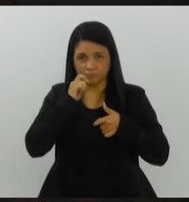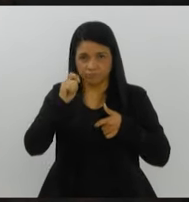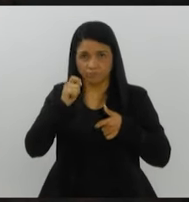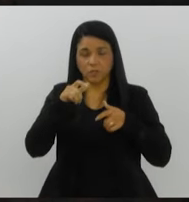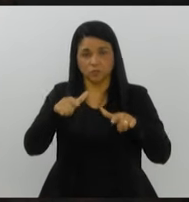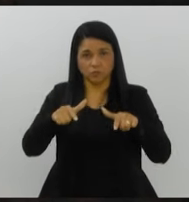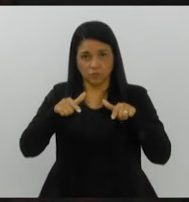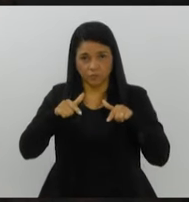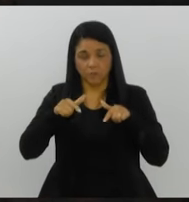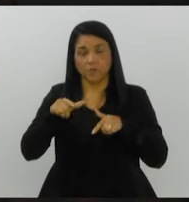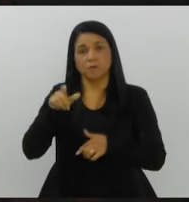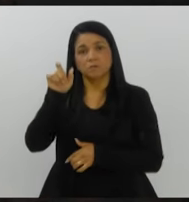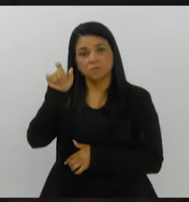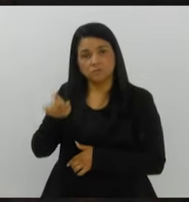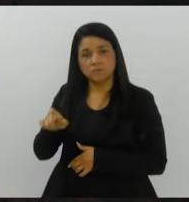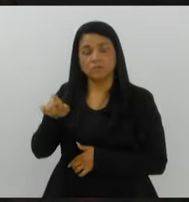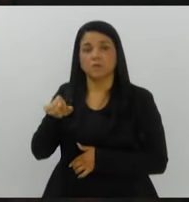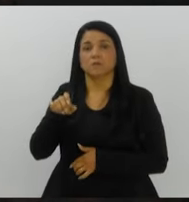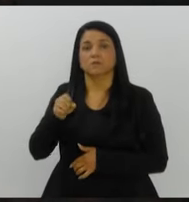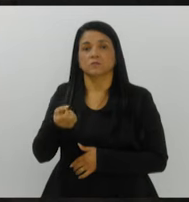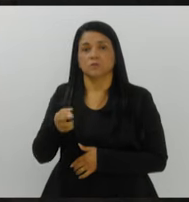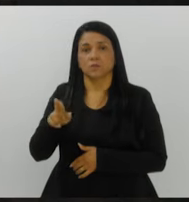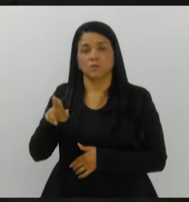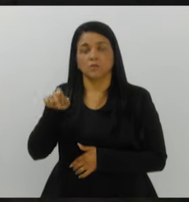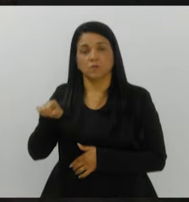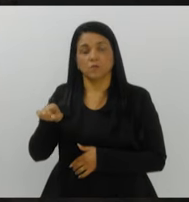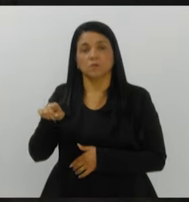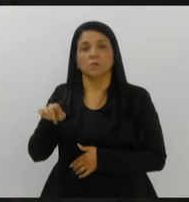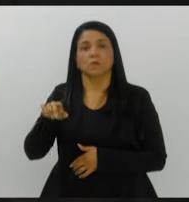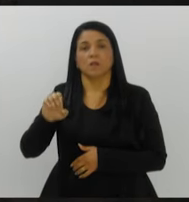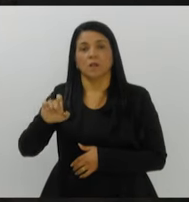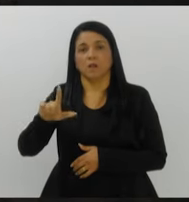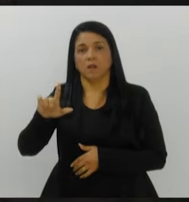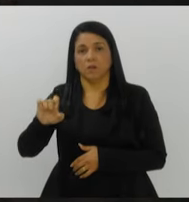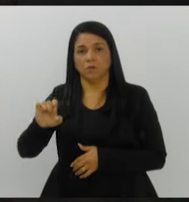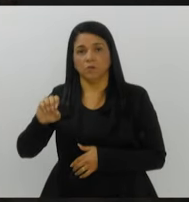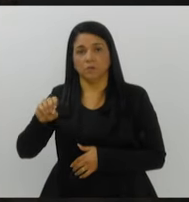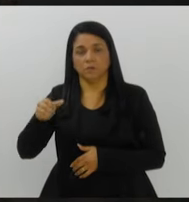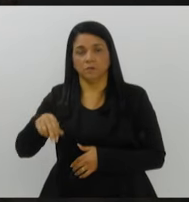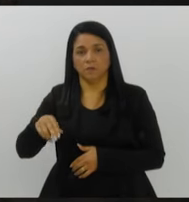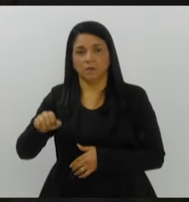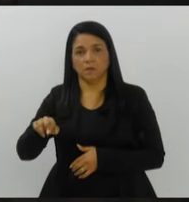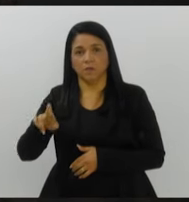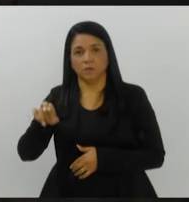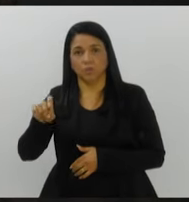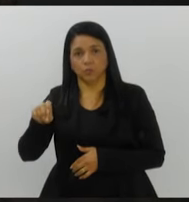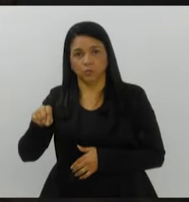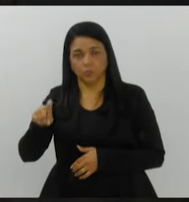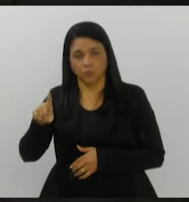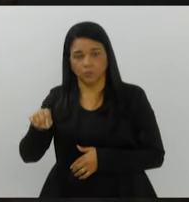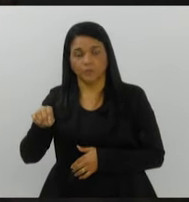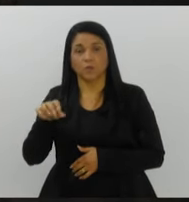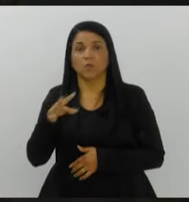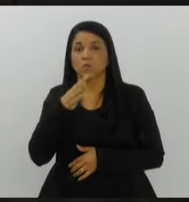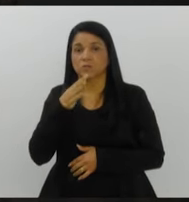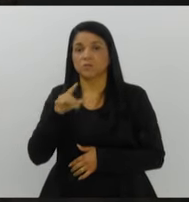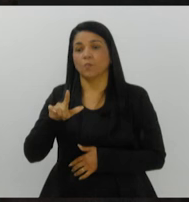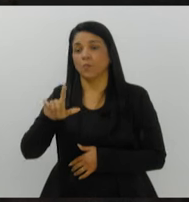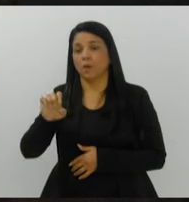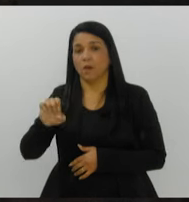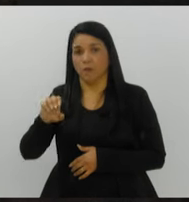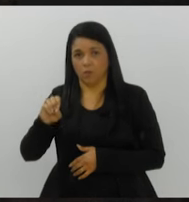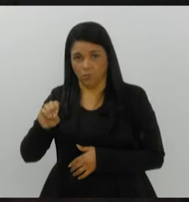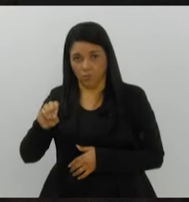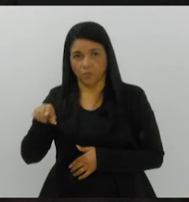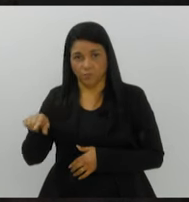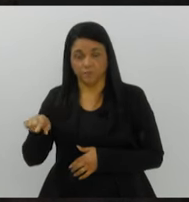senhor Leonardo Orato Rangel, popularmente conhecido como Léo Pelanca. Pareceres da Comissão